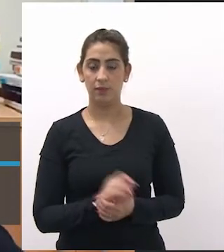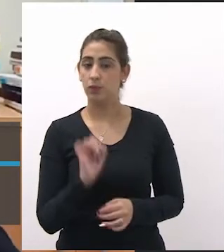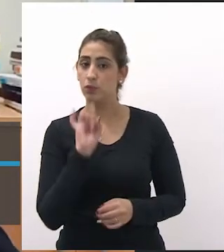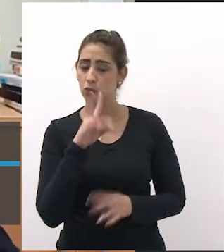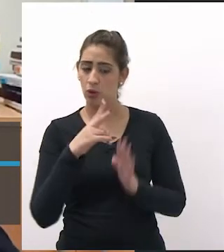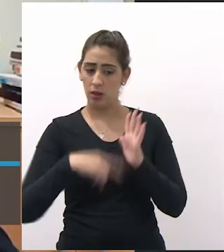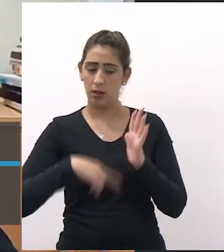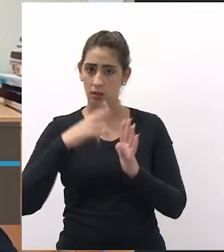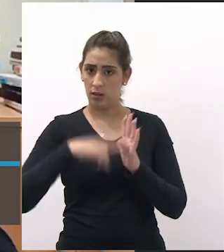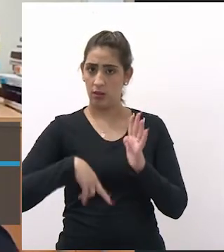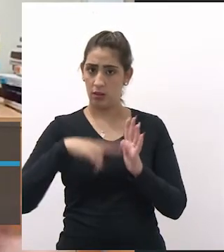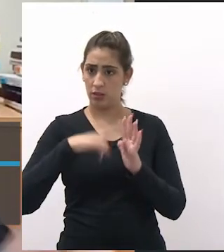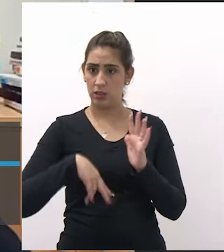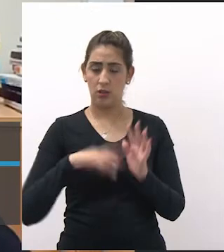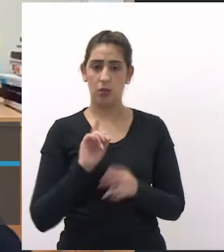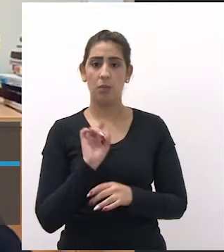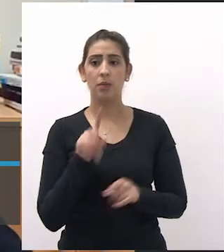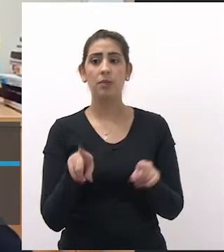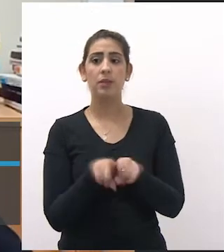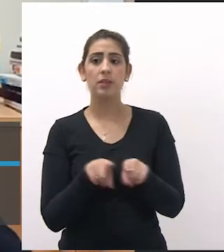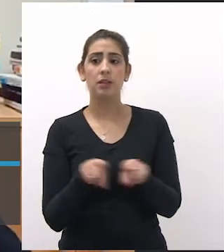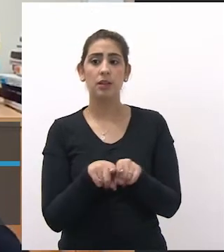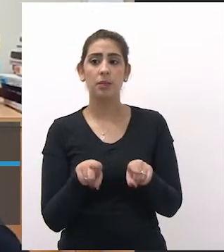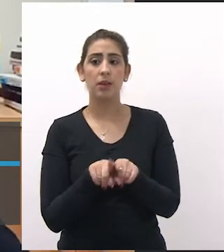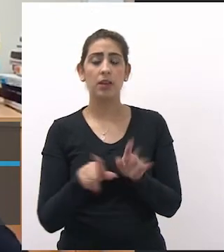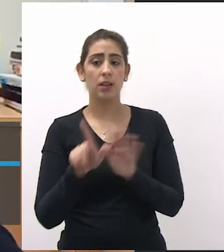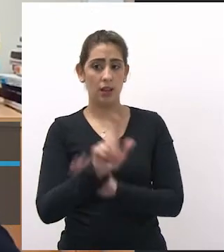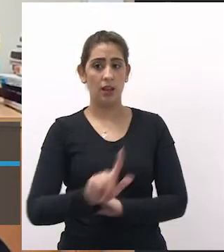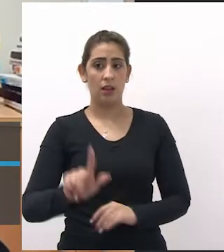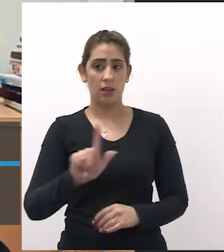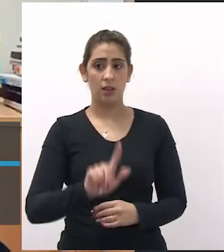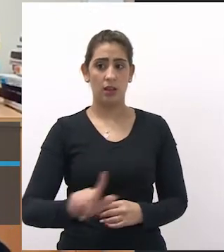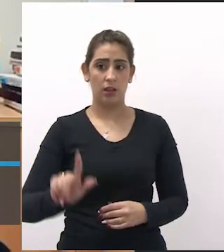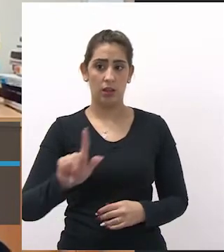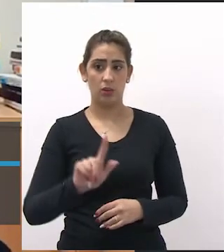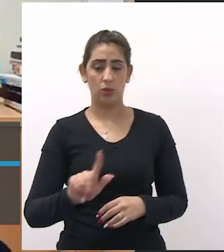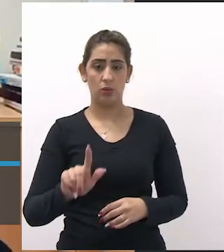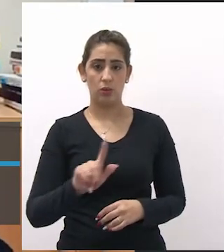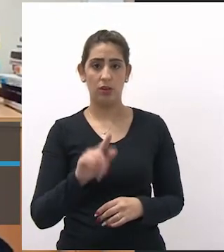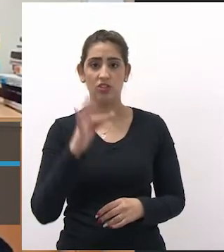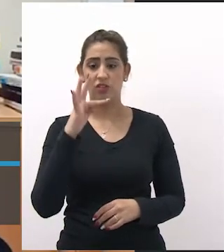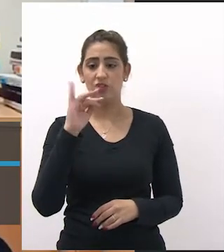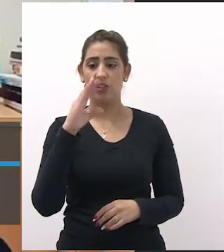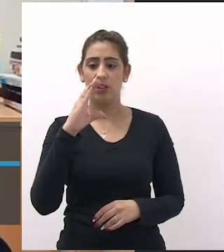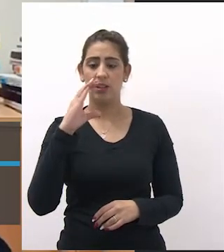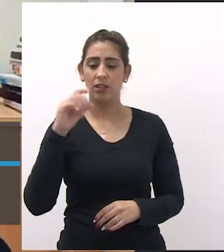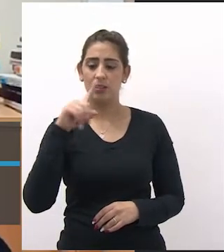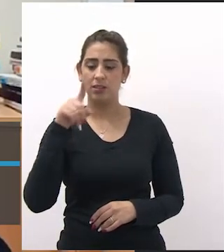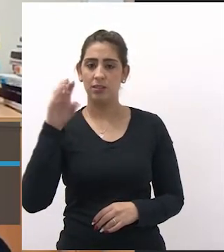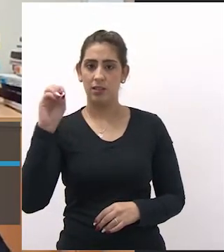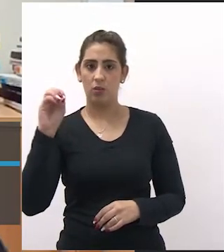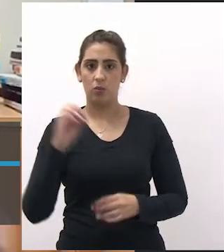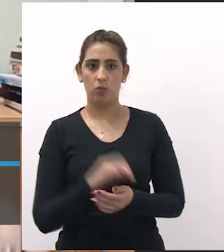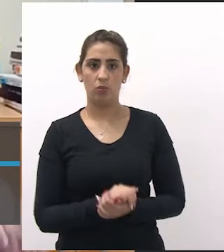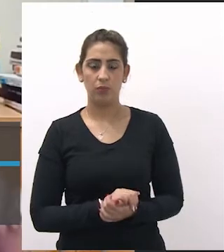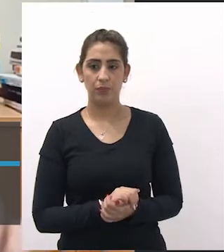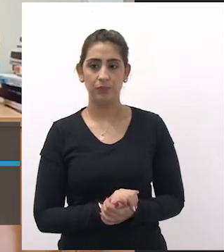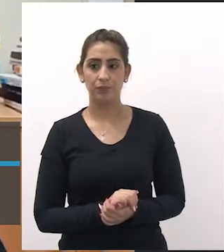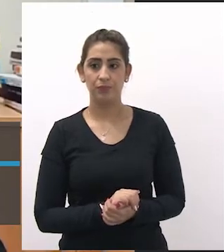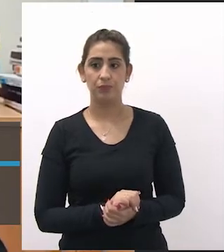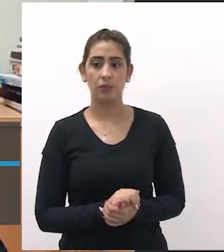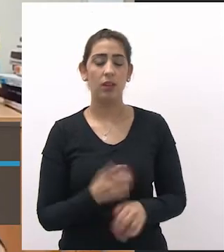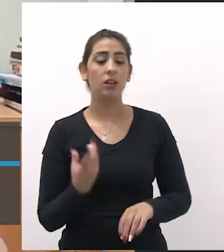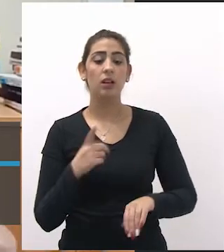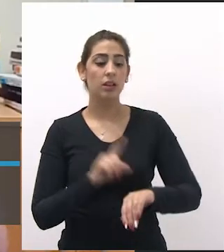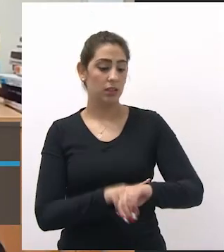literatura de ficção, né, mas como também da literatura de não ficção. E que tempo,